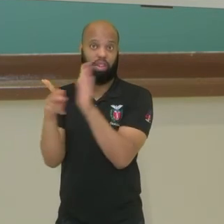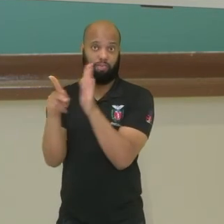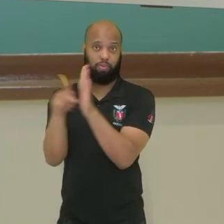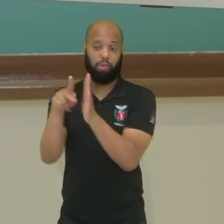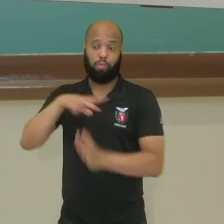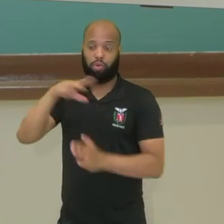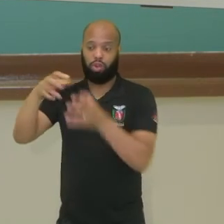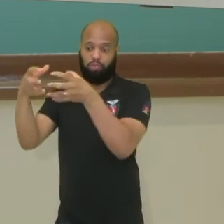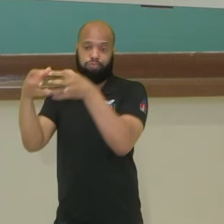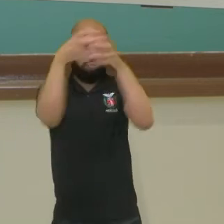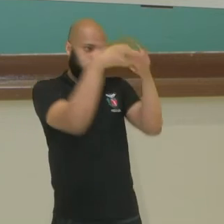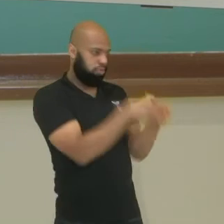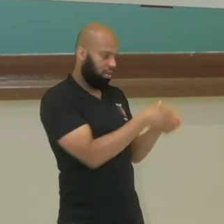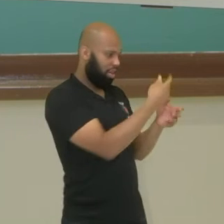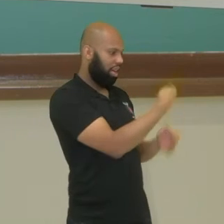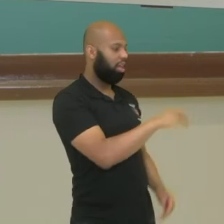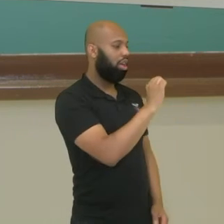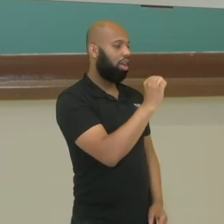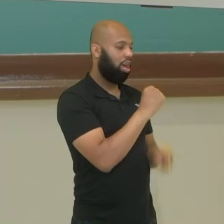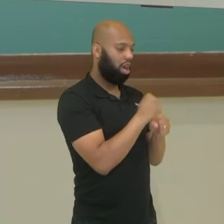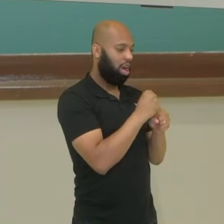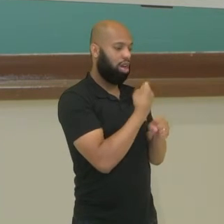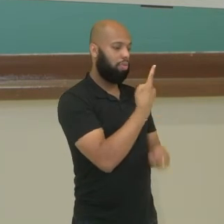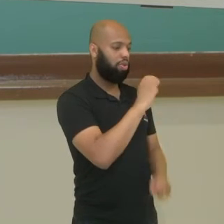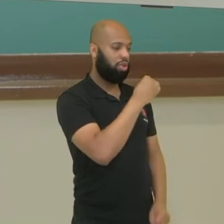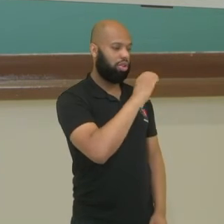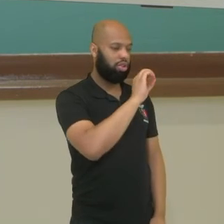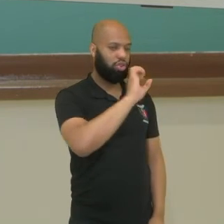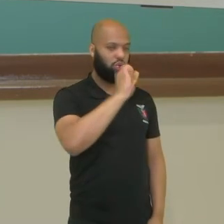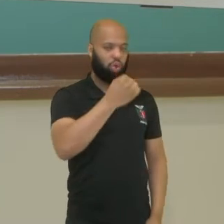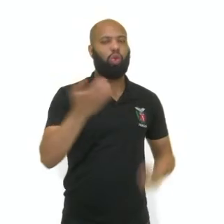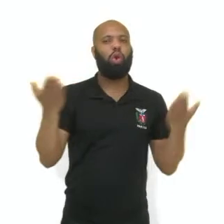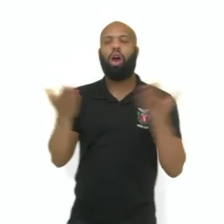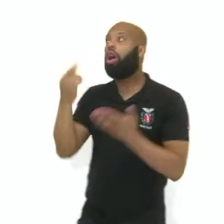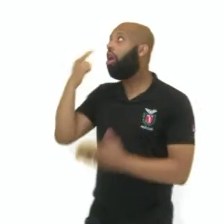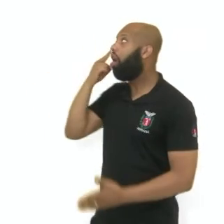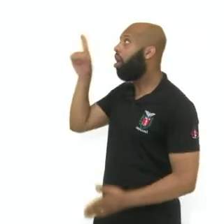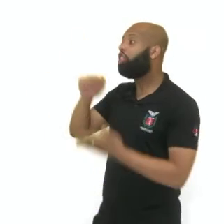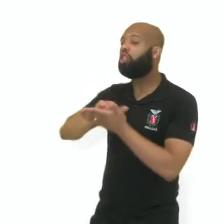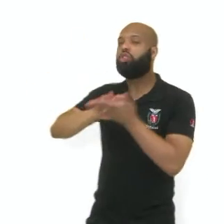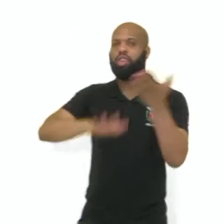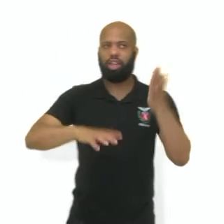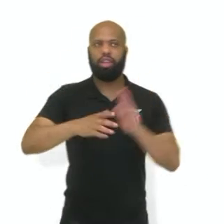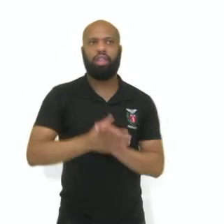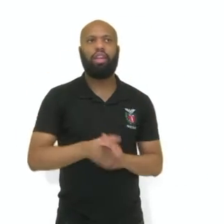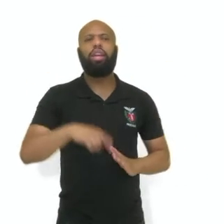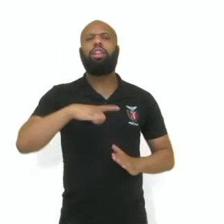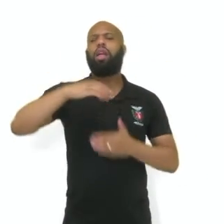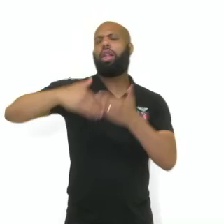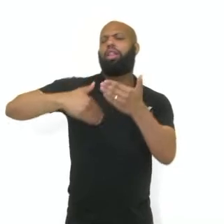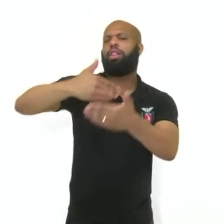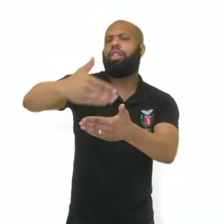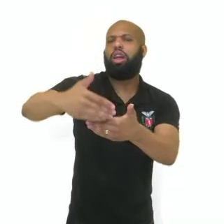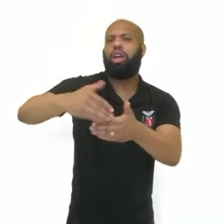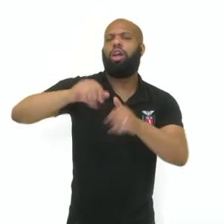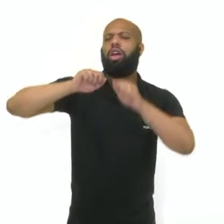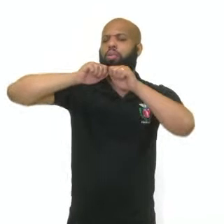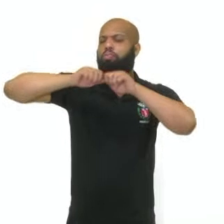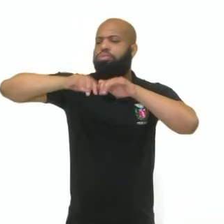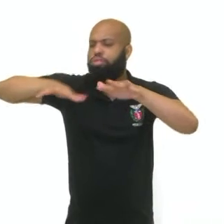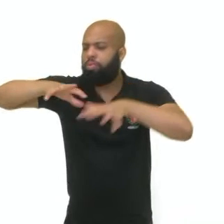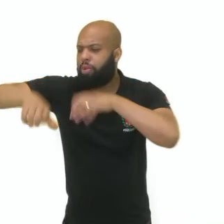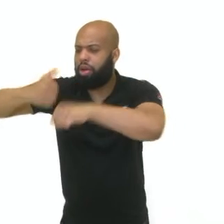de 1808, né? Trago aqui uma atividade para vocês, né? Quais os desdobramentos do